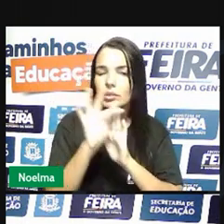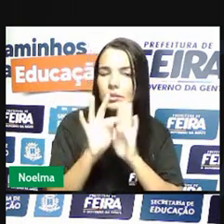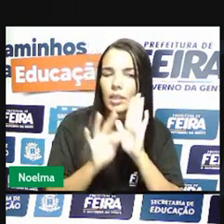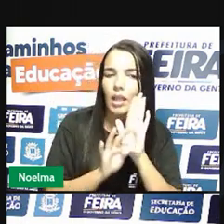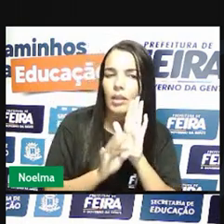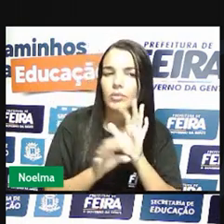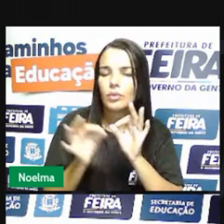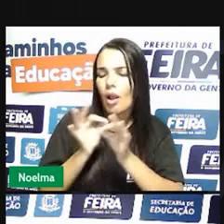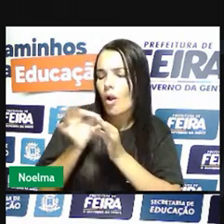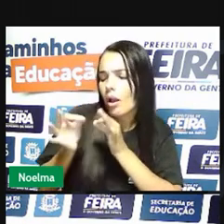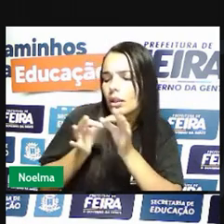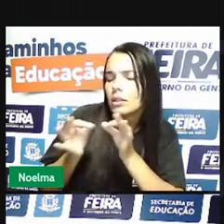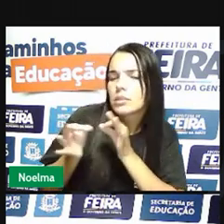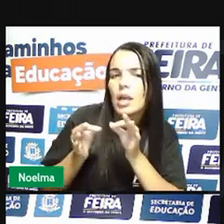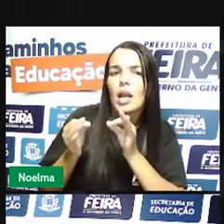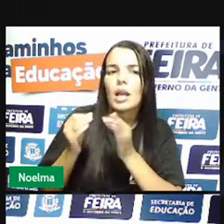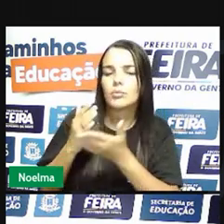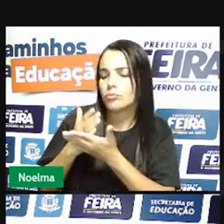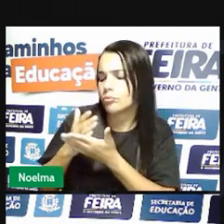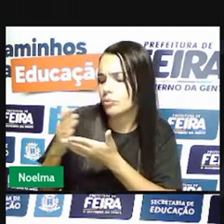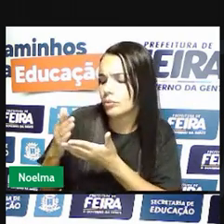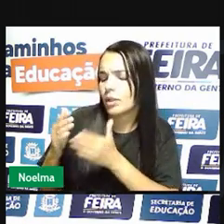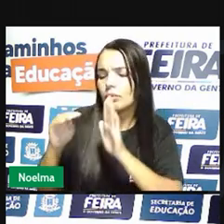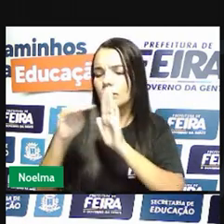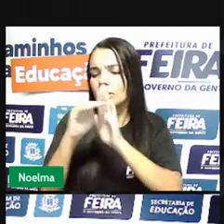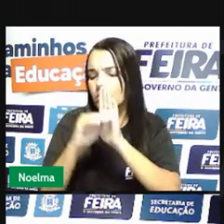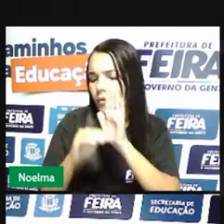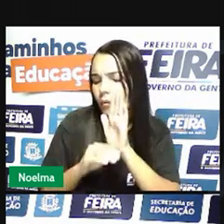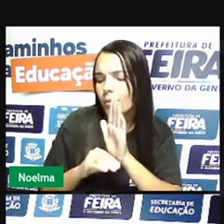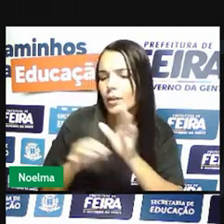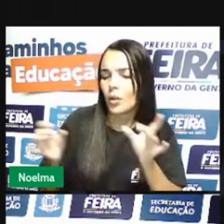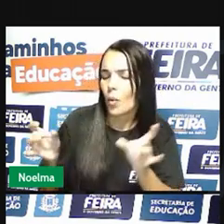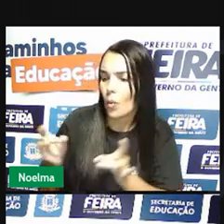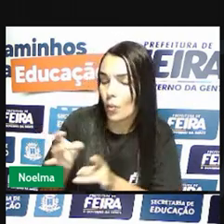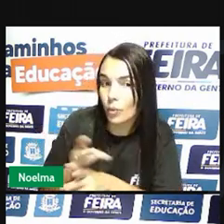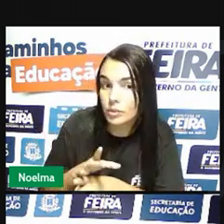ó, introdução, desenvolvimento,